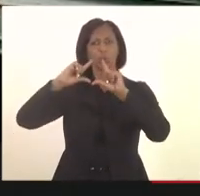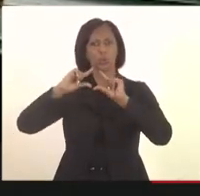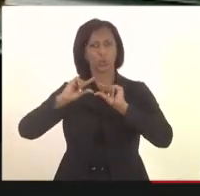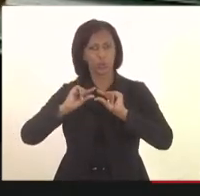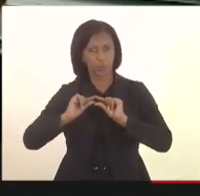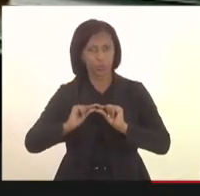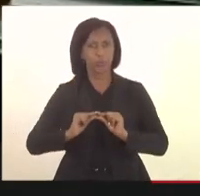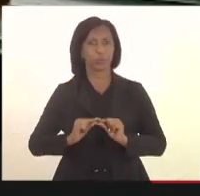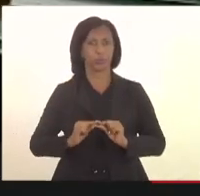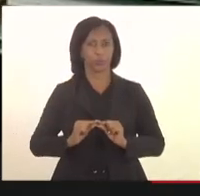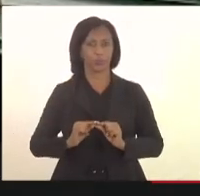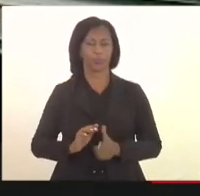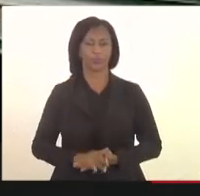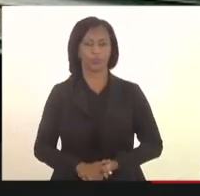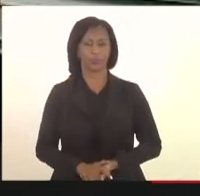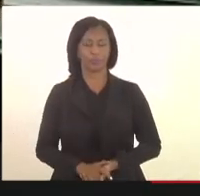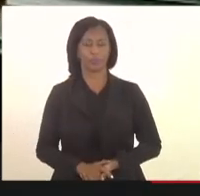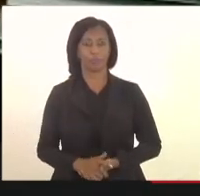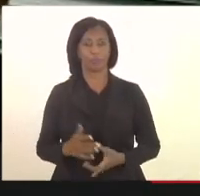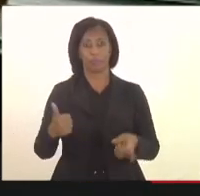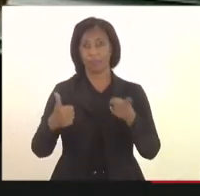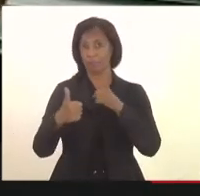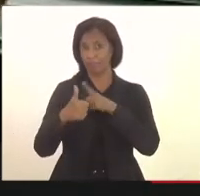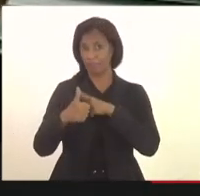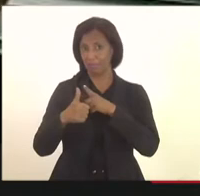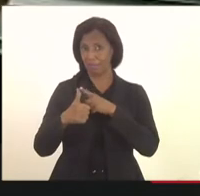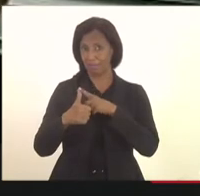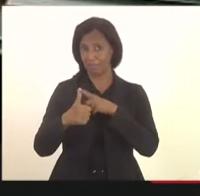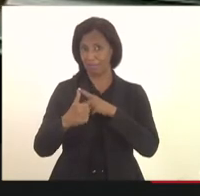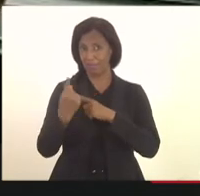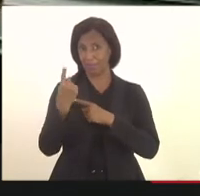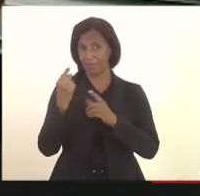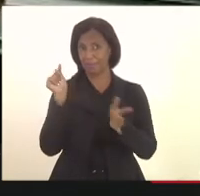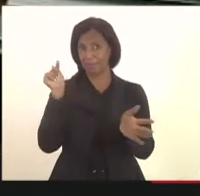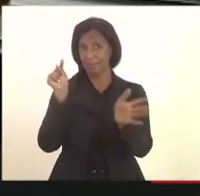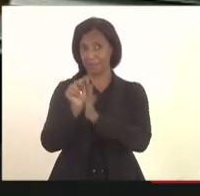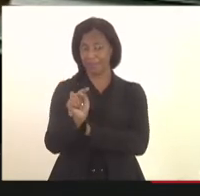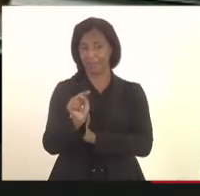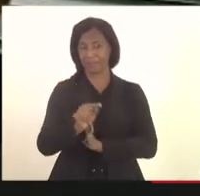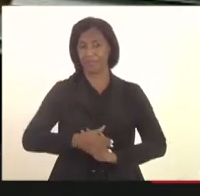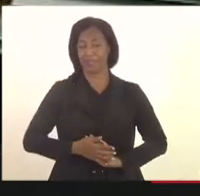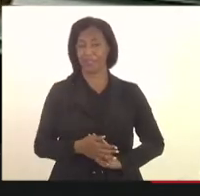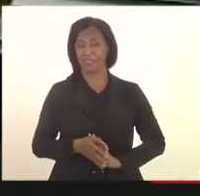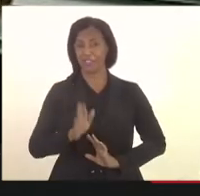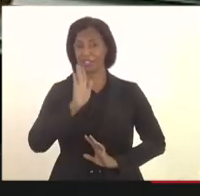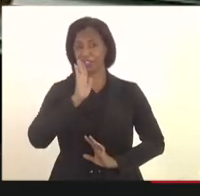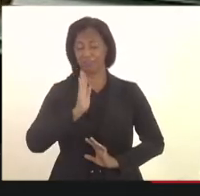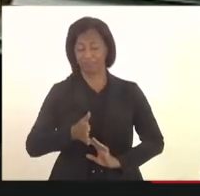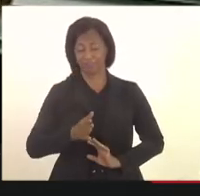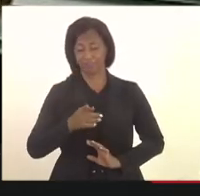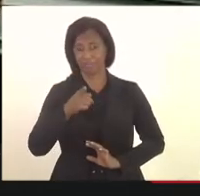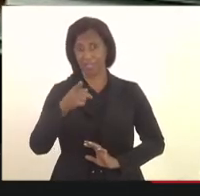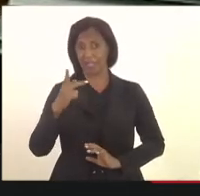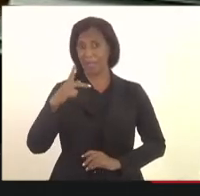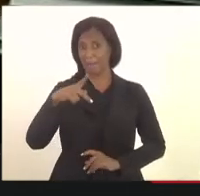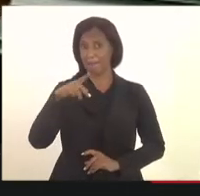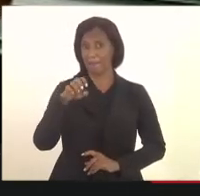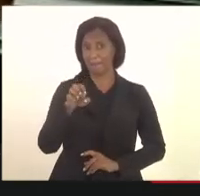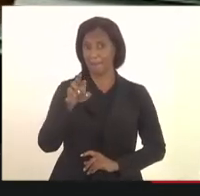primeira questão que eu coloco para o senhor, né? Já que a